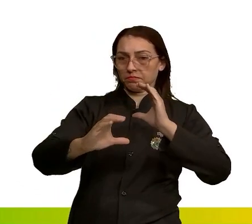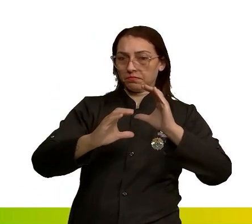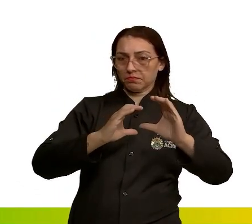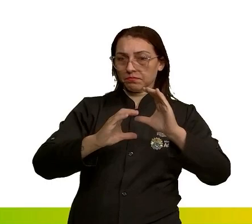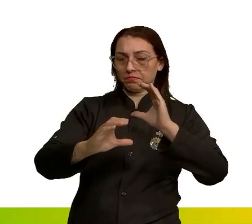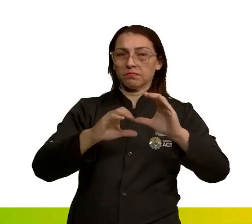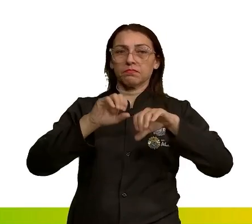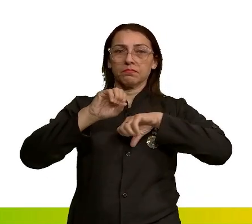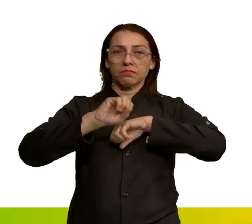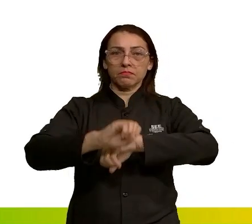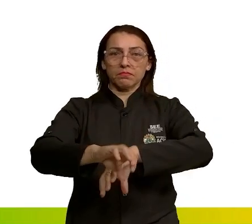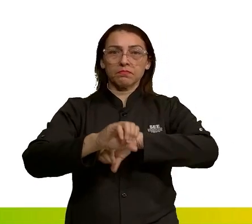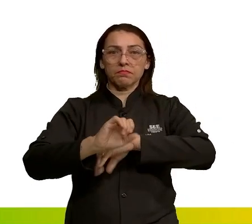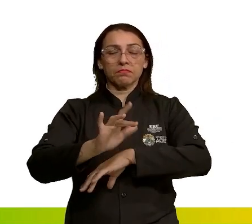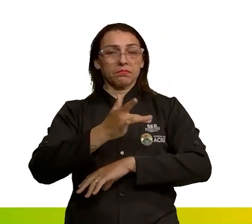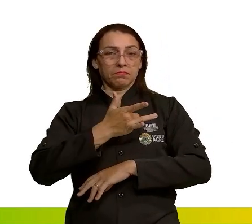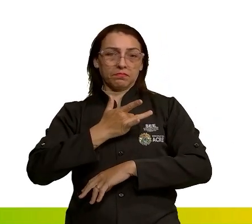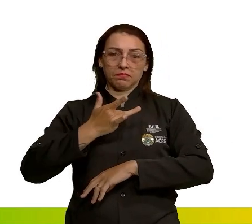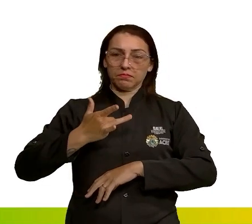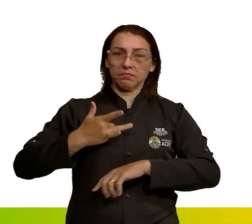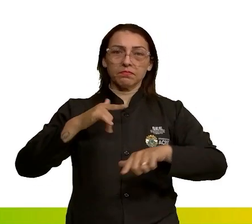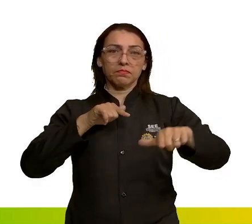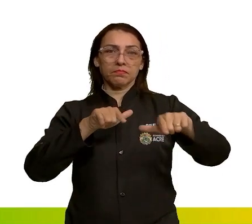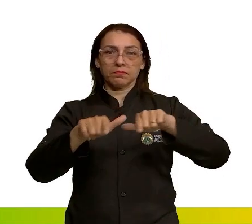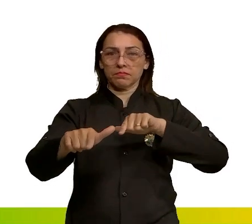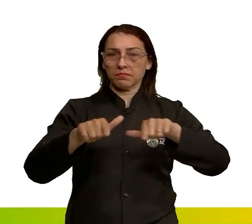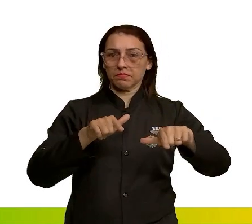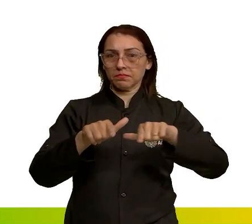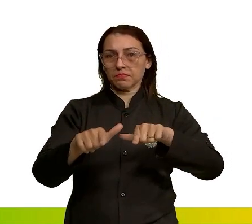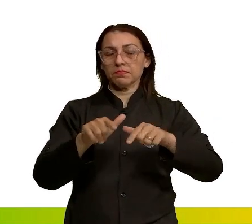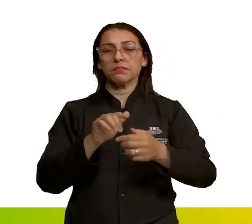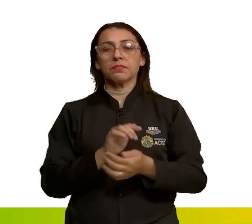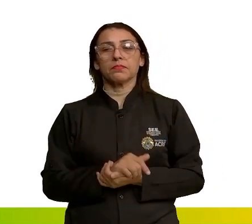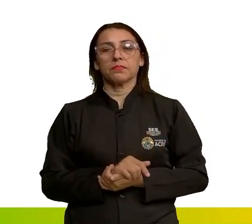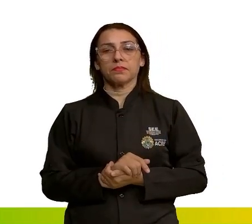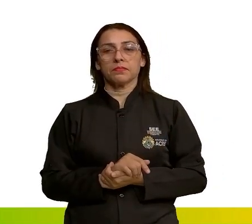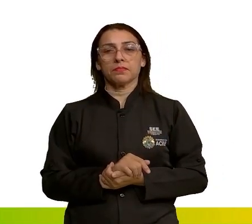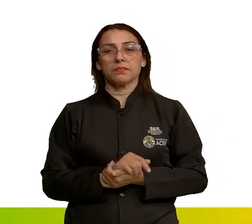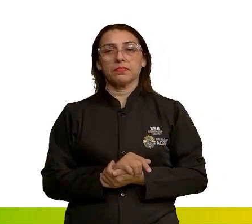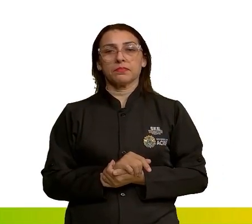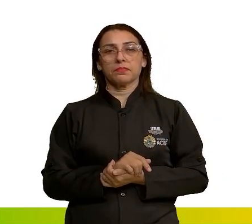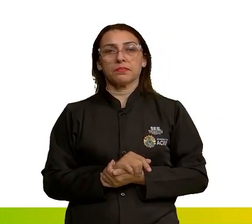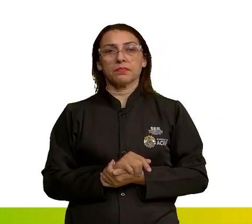como comunicação, educação, saúde e trabalho.